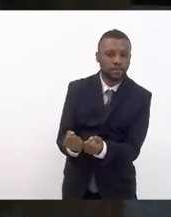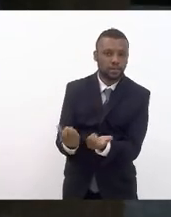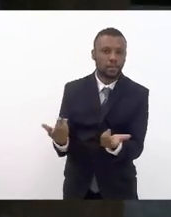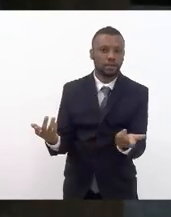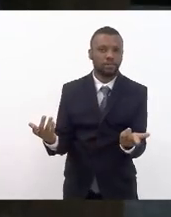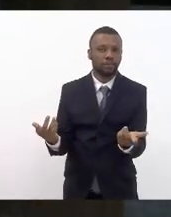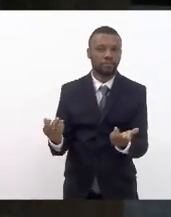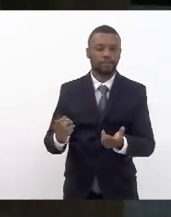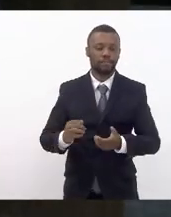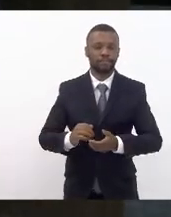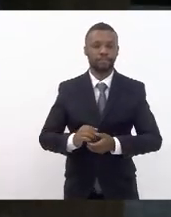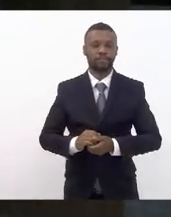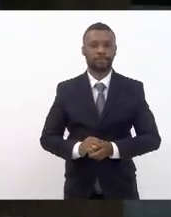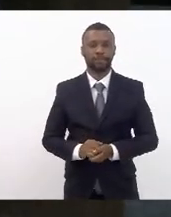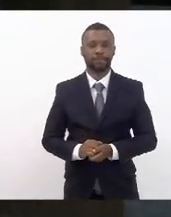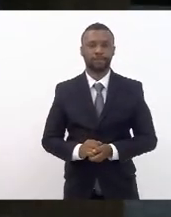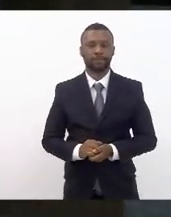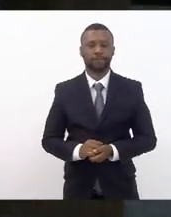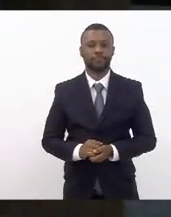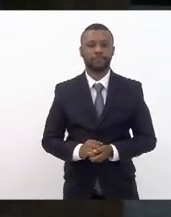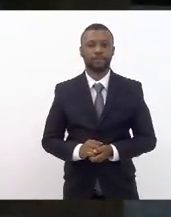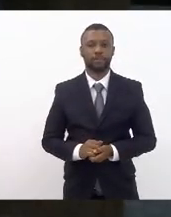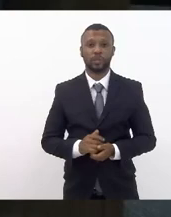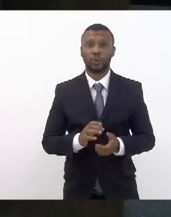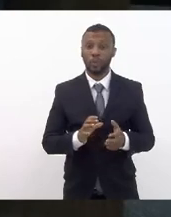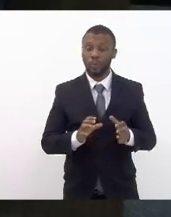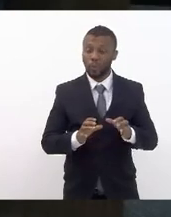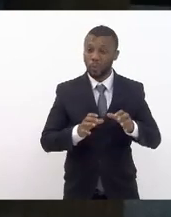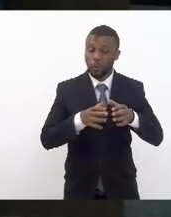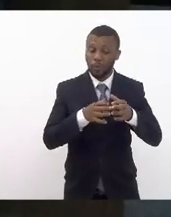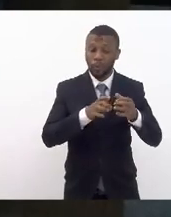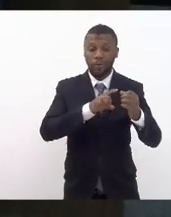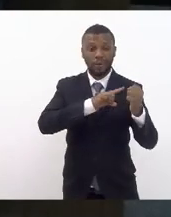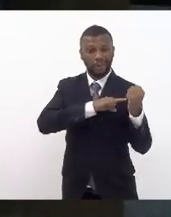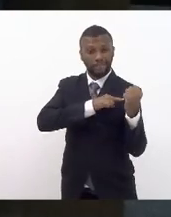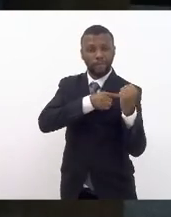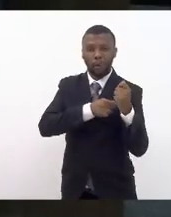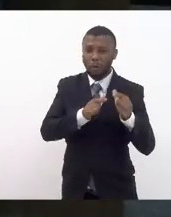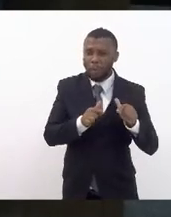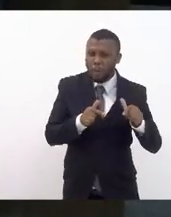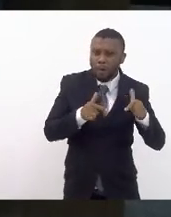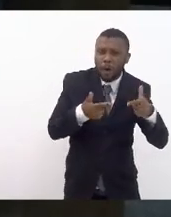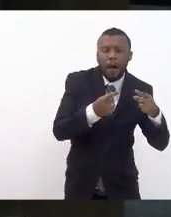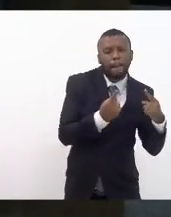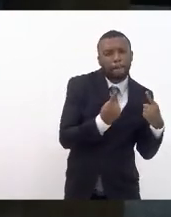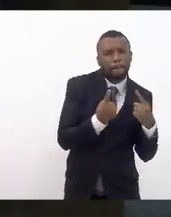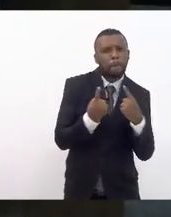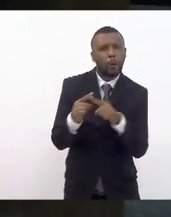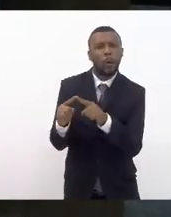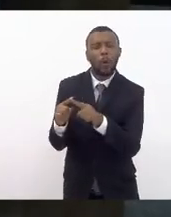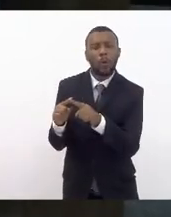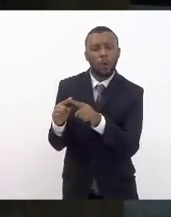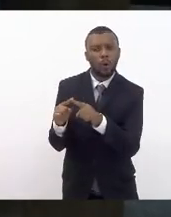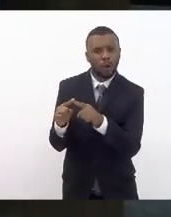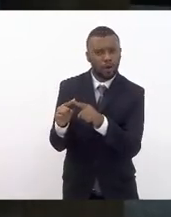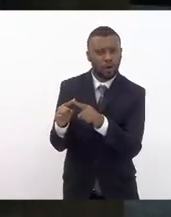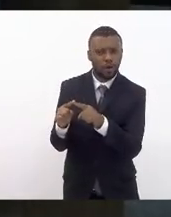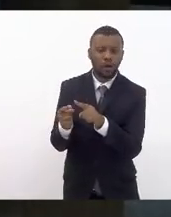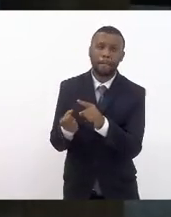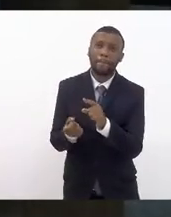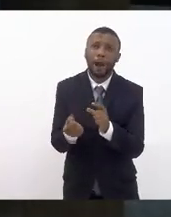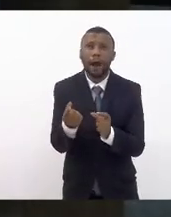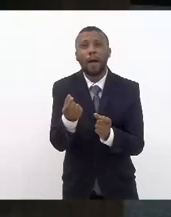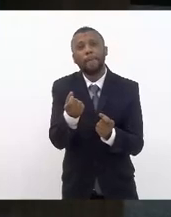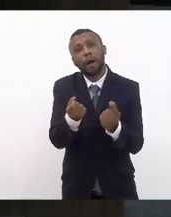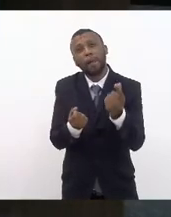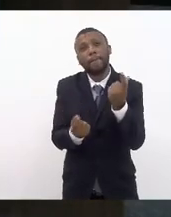As forças de oposição, com honrosas exceções,